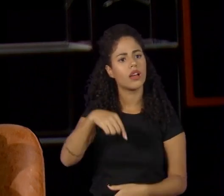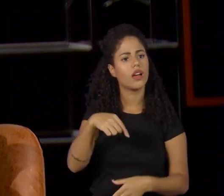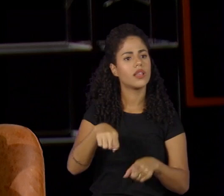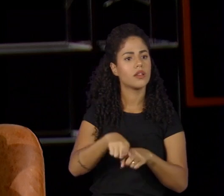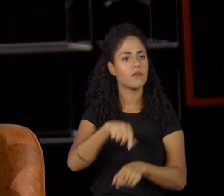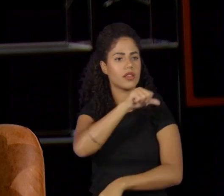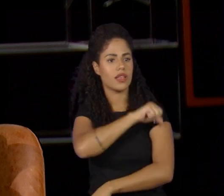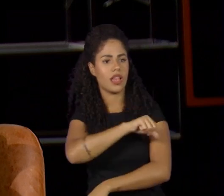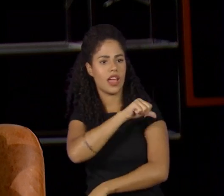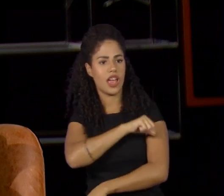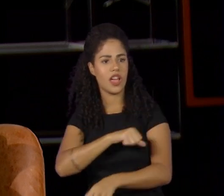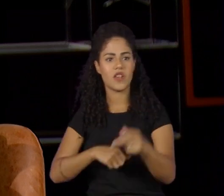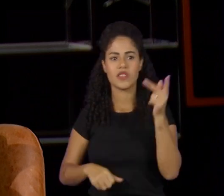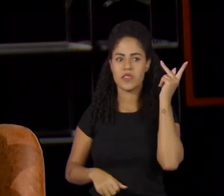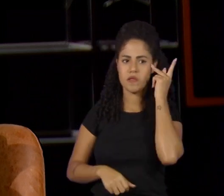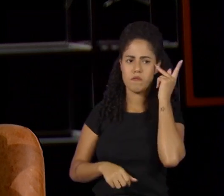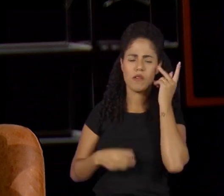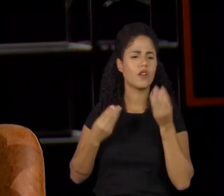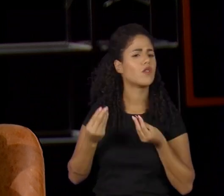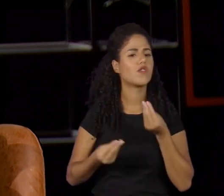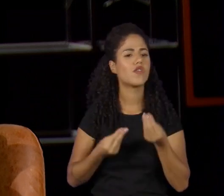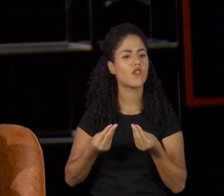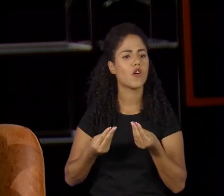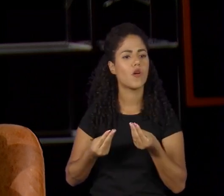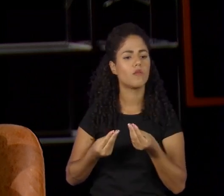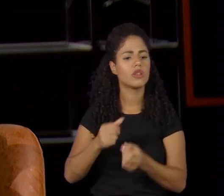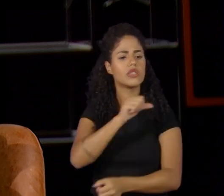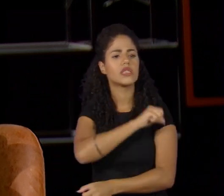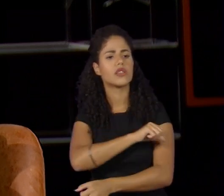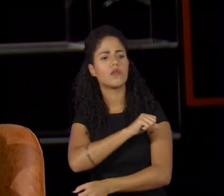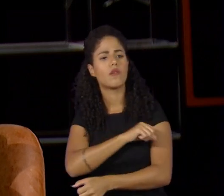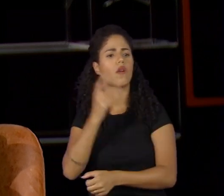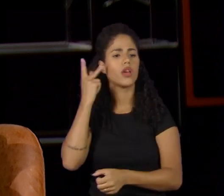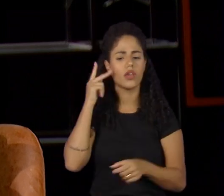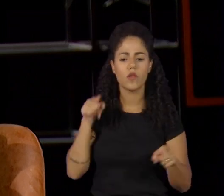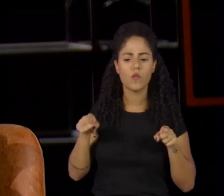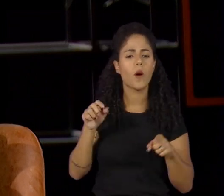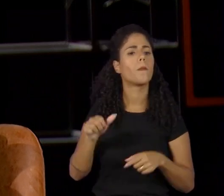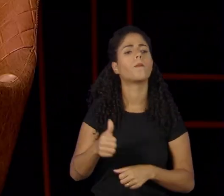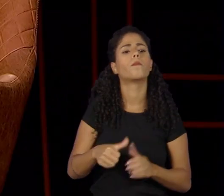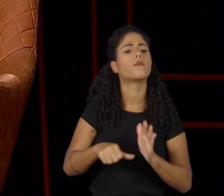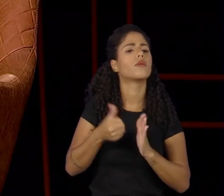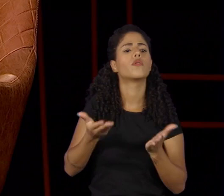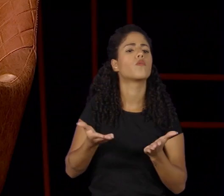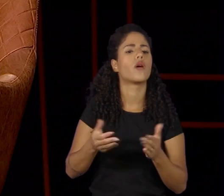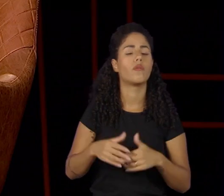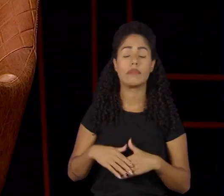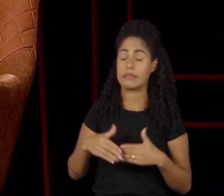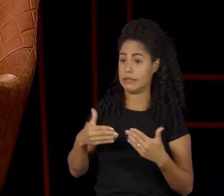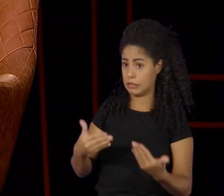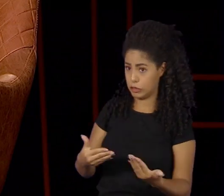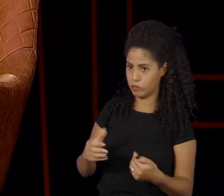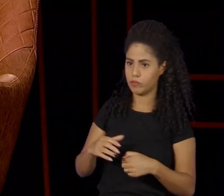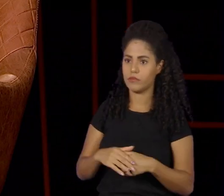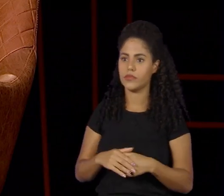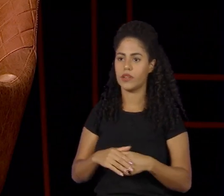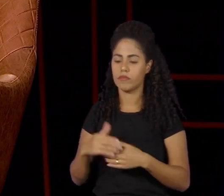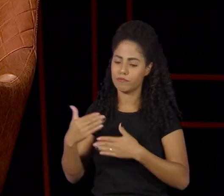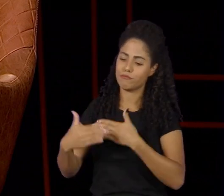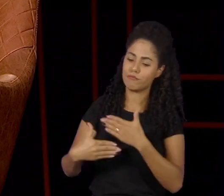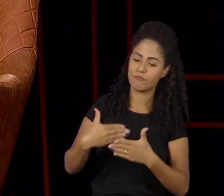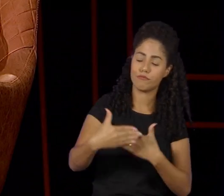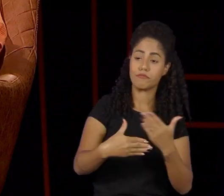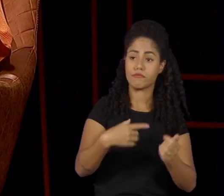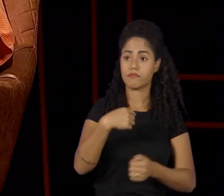Rio-São Paulo, né? Você veio primeiro para o Rio, primeiro para São Paulo, como é que foi essa? Foi assim. Foi uma saga.